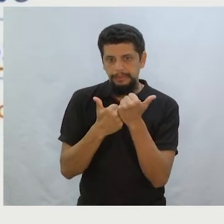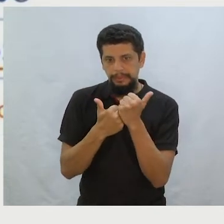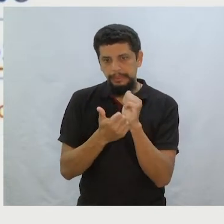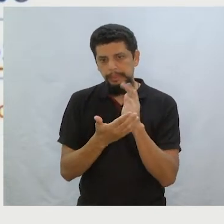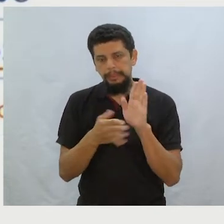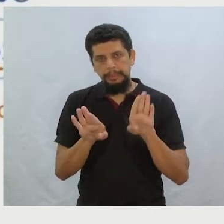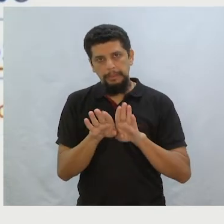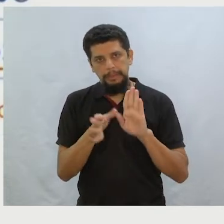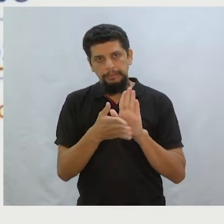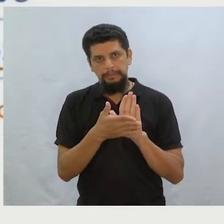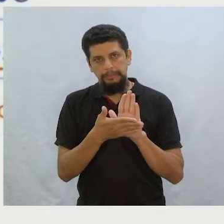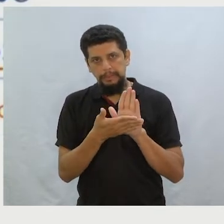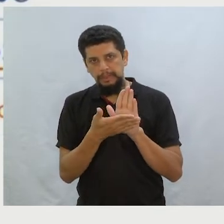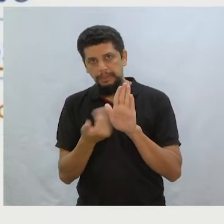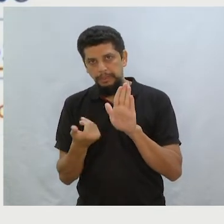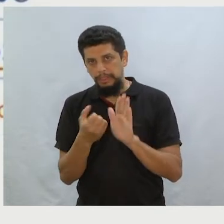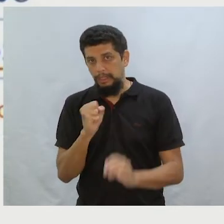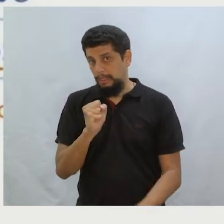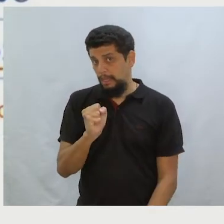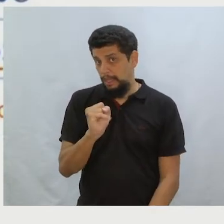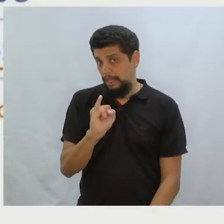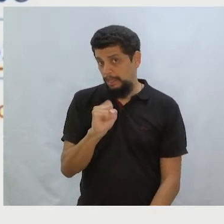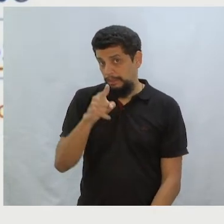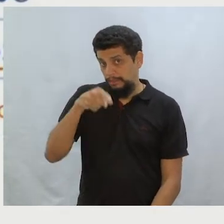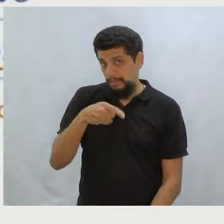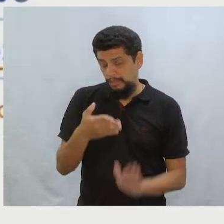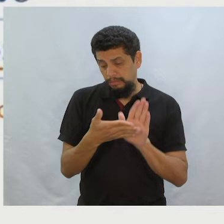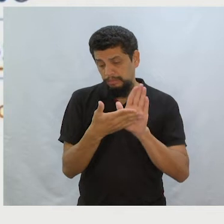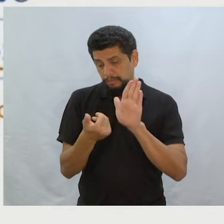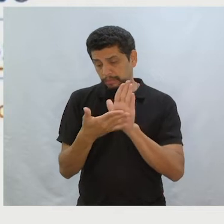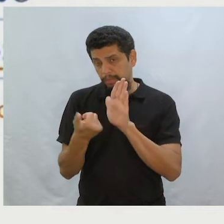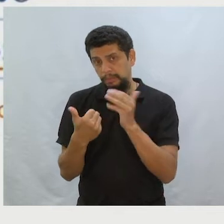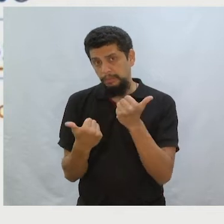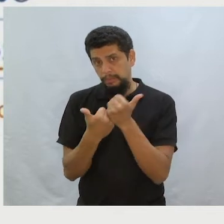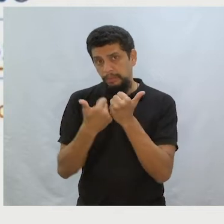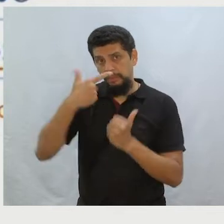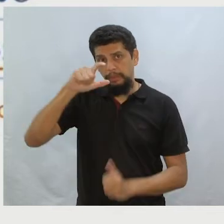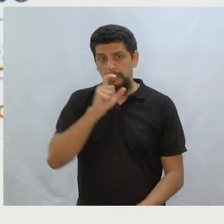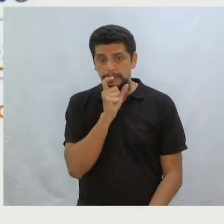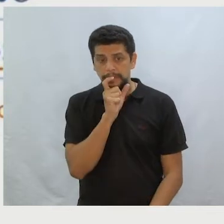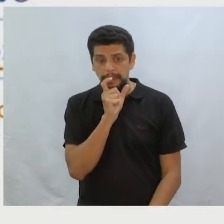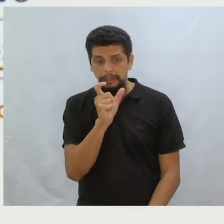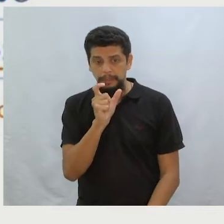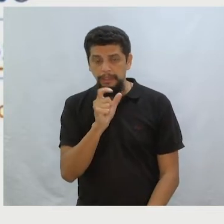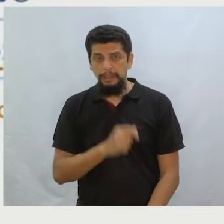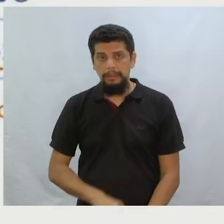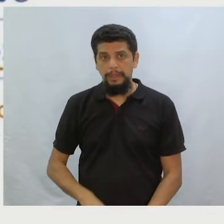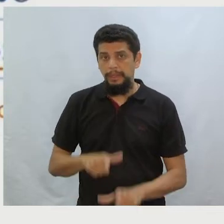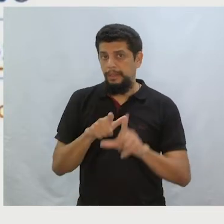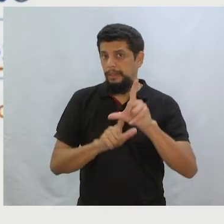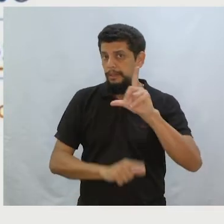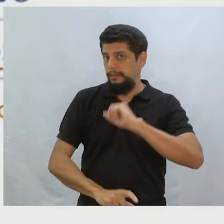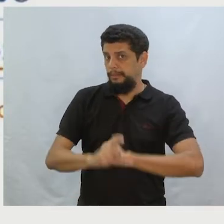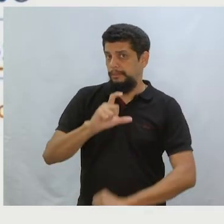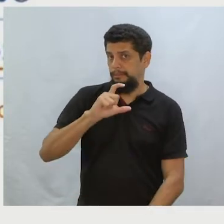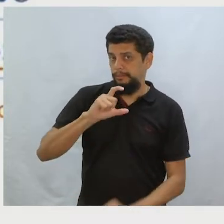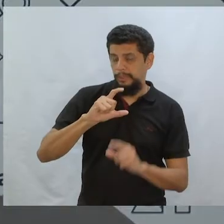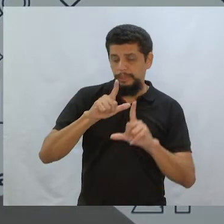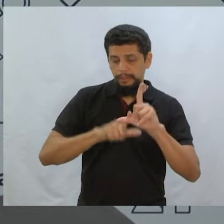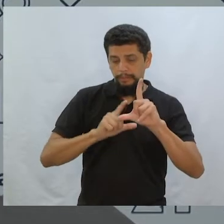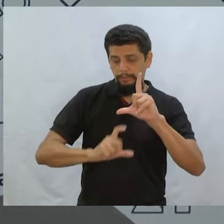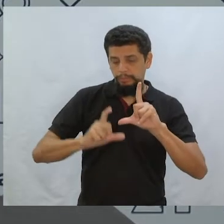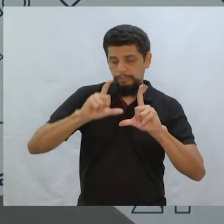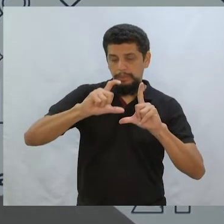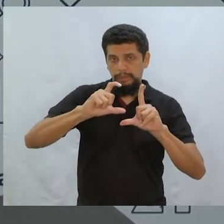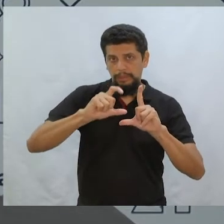né tira ali o aí ela faz a substituição lá começando pela letra maiúscula Então ela tira esse